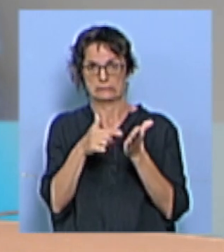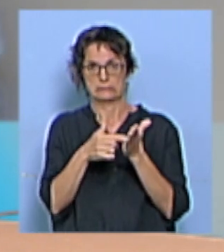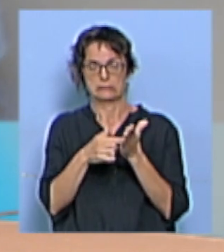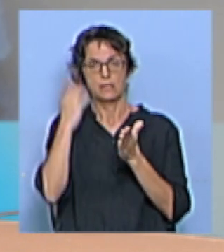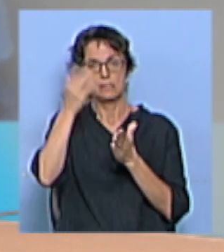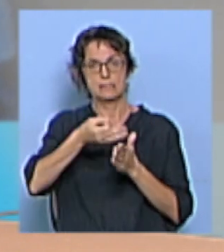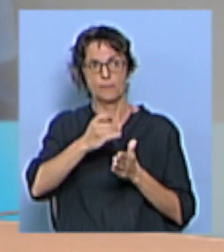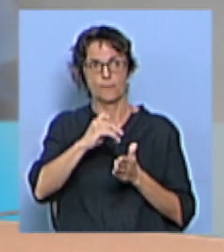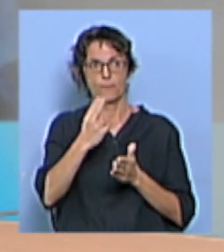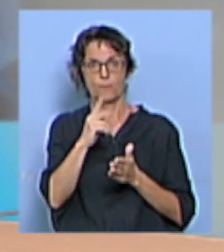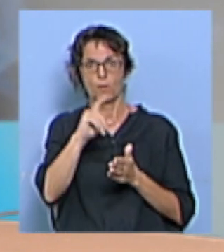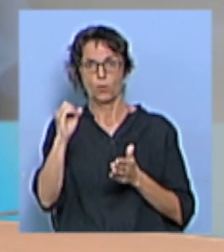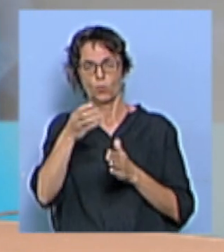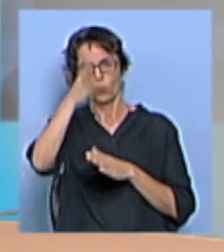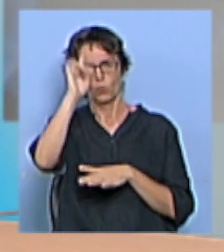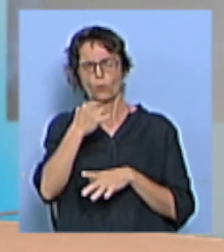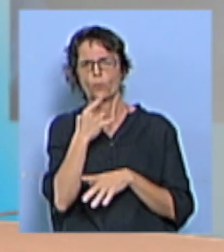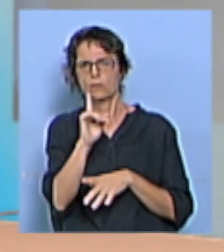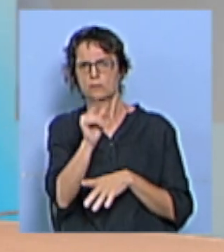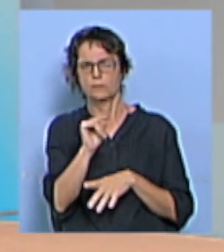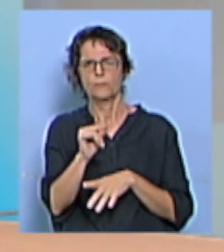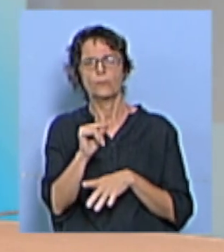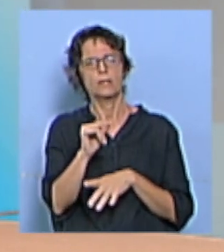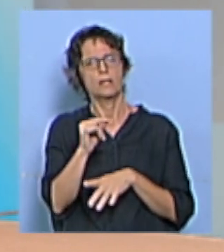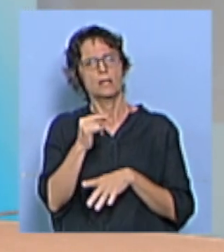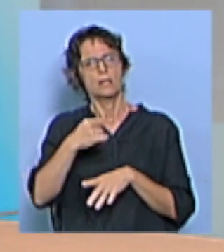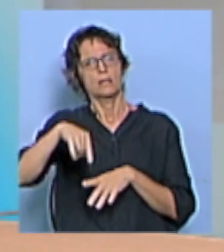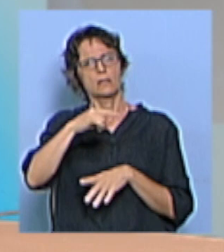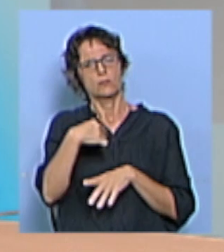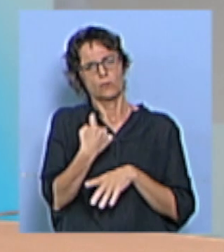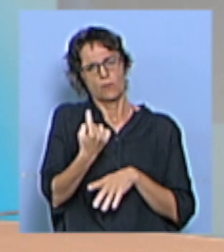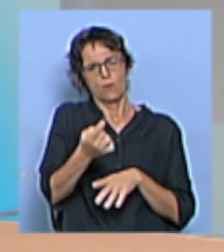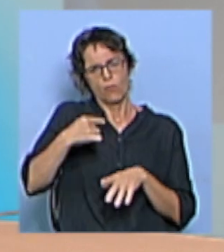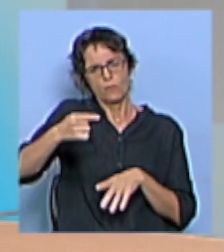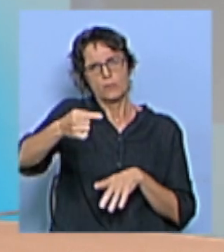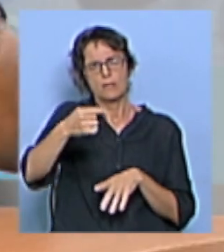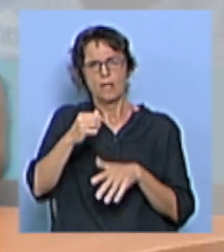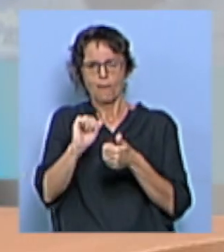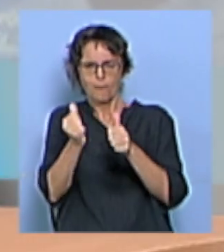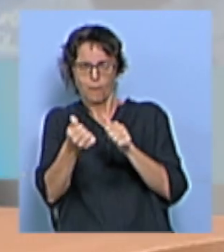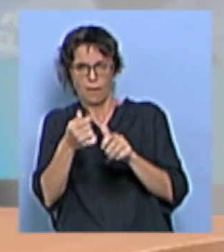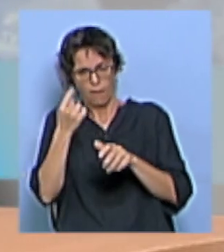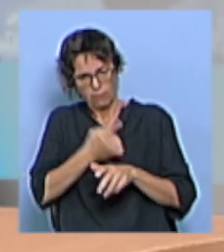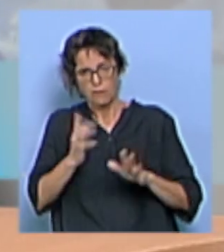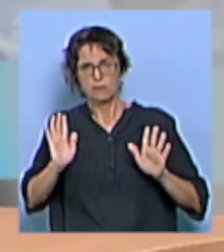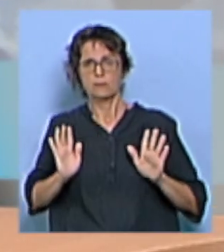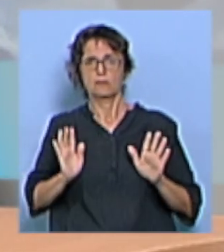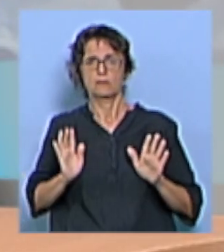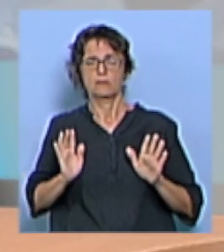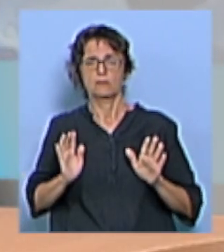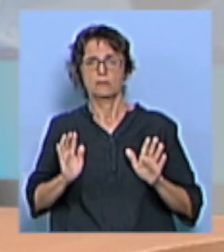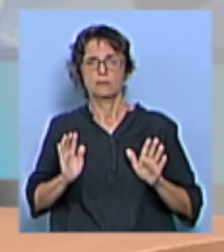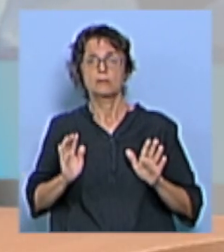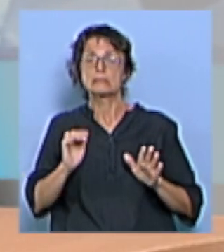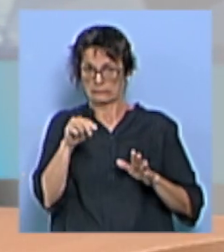apelo a não nos conformarmos com este mundo. É preciso ter esta capacidade de nos transformarmos. A nós e à realidade. Também. E aos outros, e